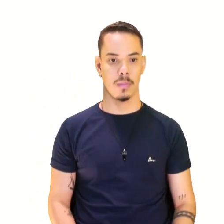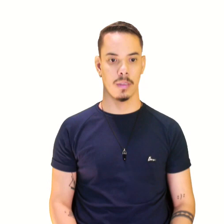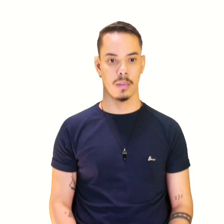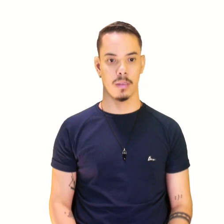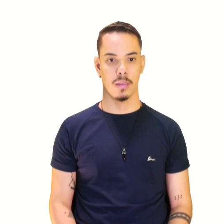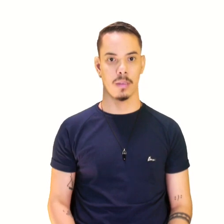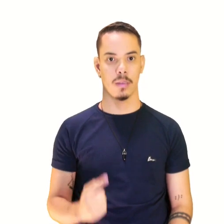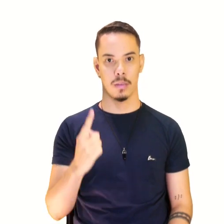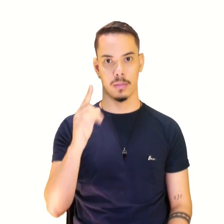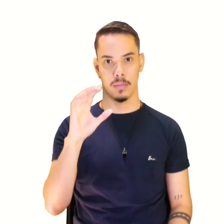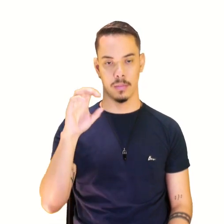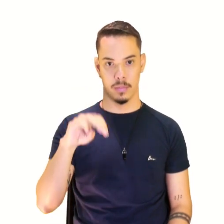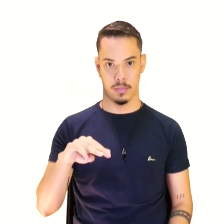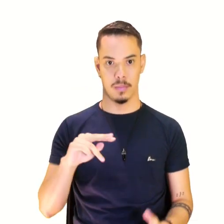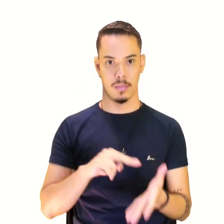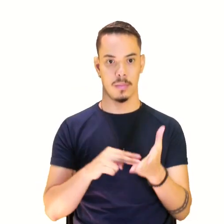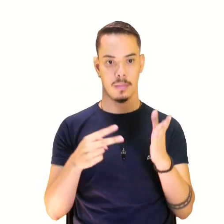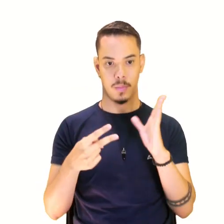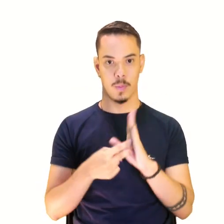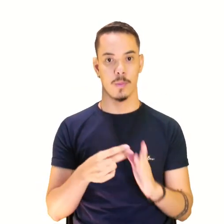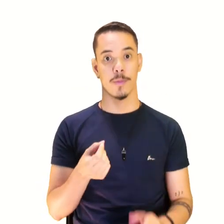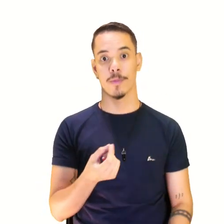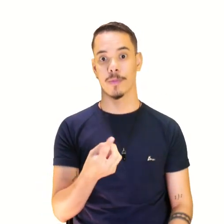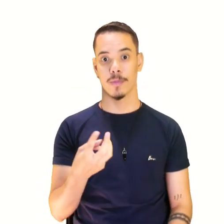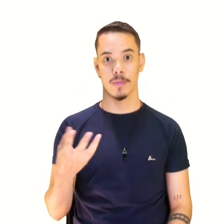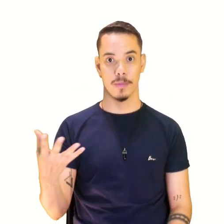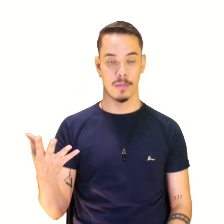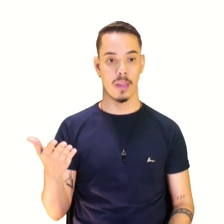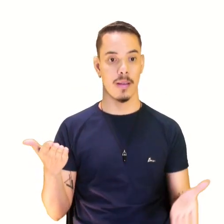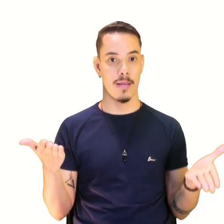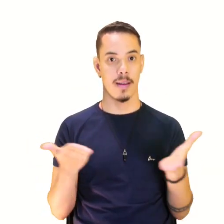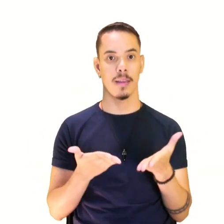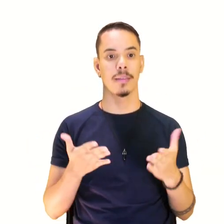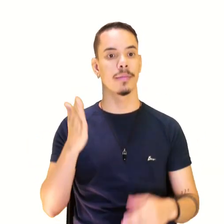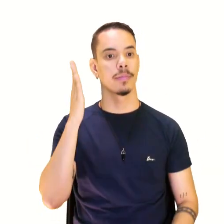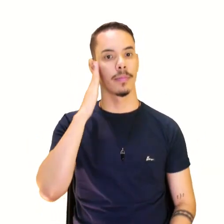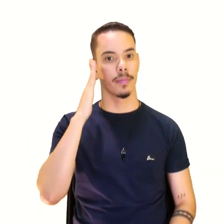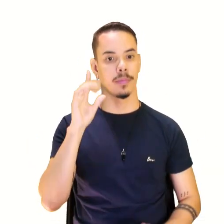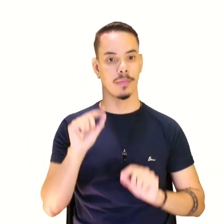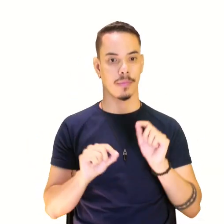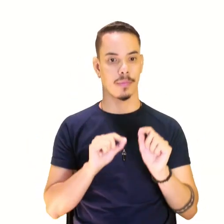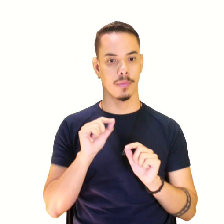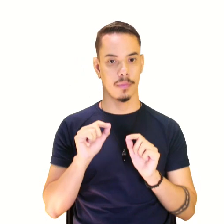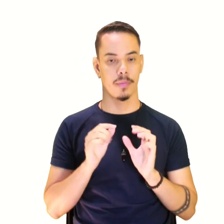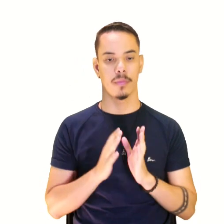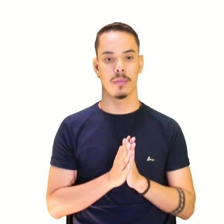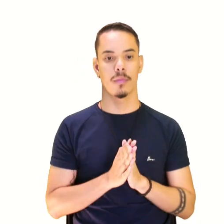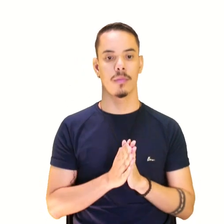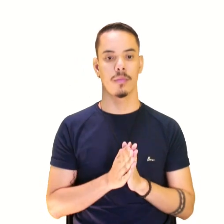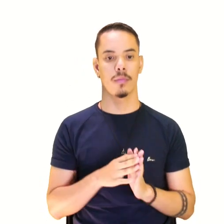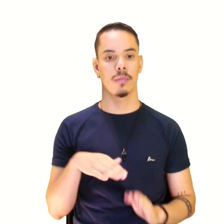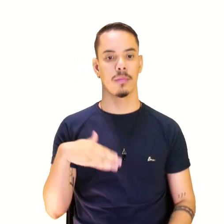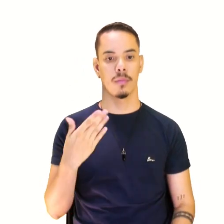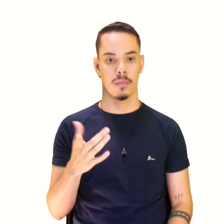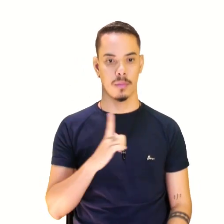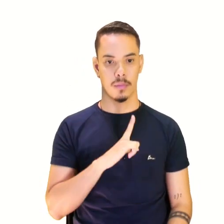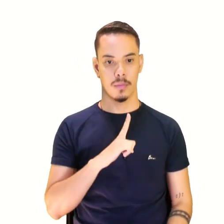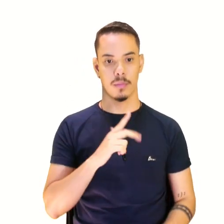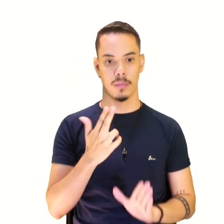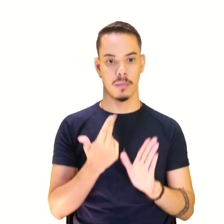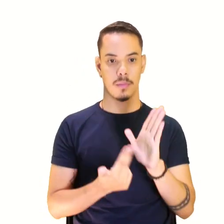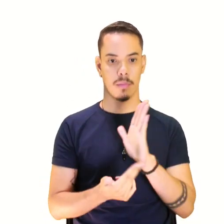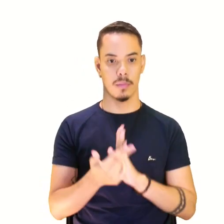no desenho representa 50 centímetros na realidade. Agora, o que eu quero? Eu quero saber quanto eu tenho no desenho se eu